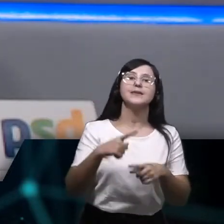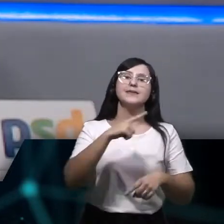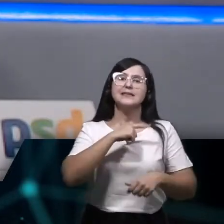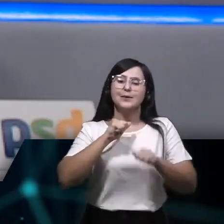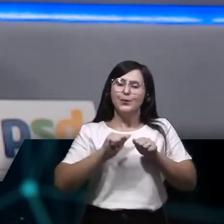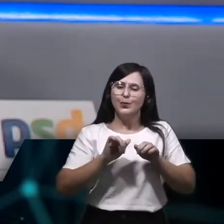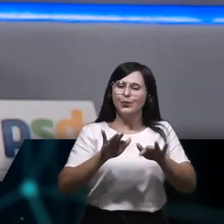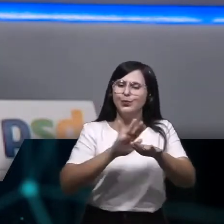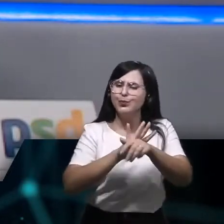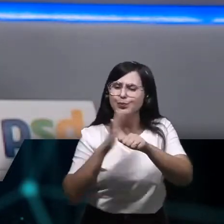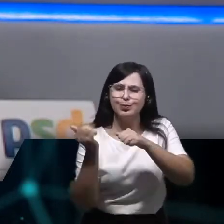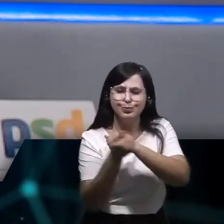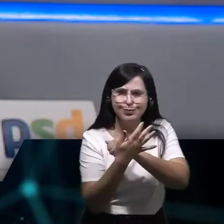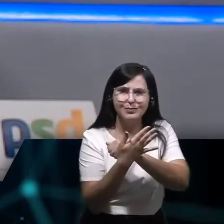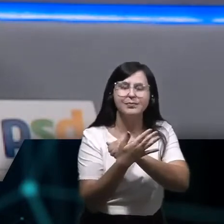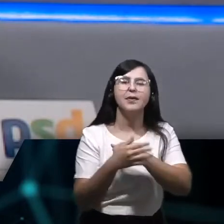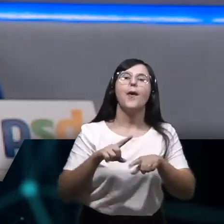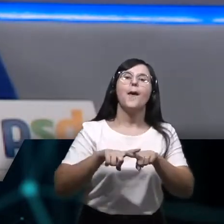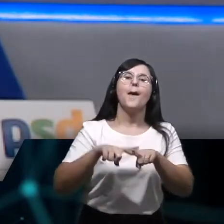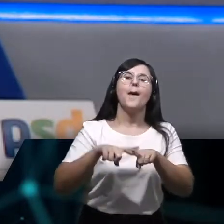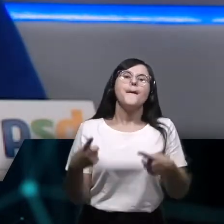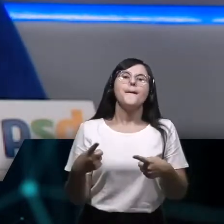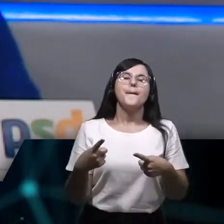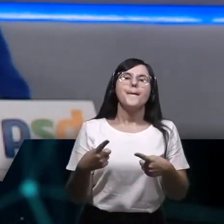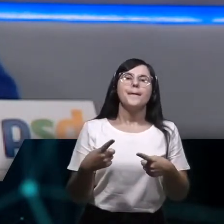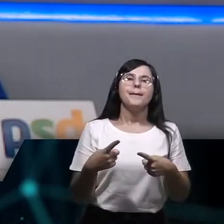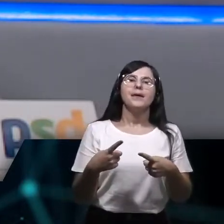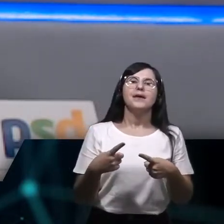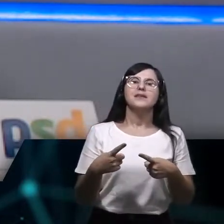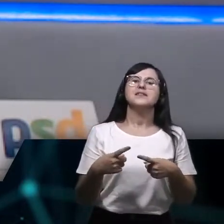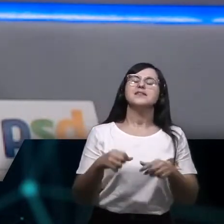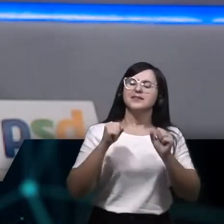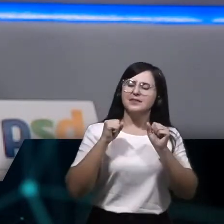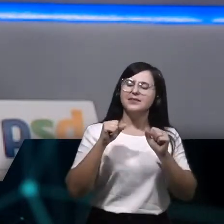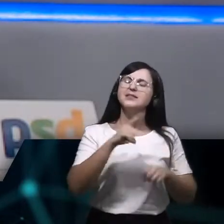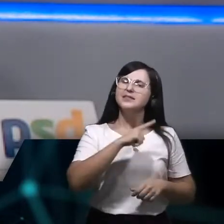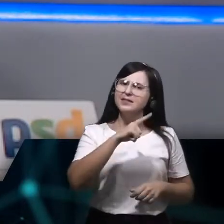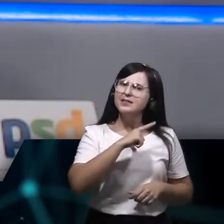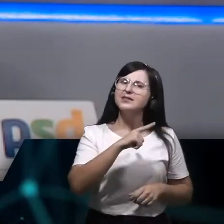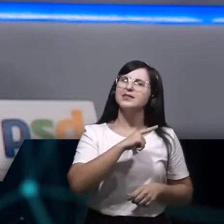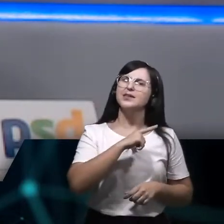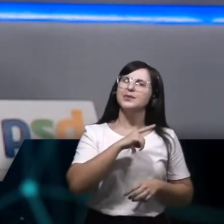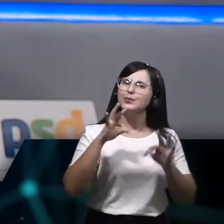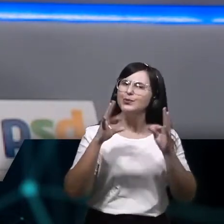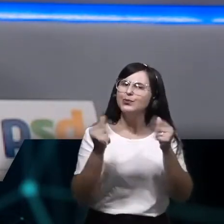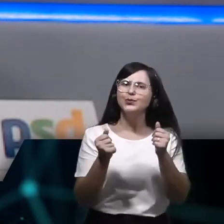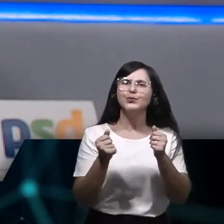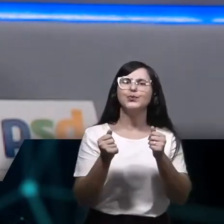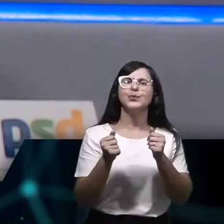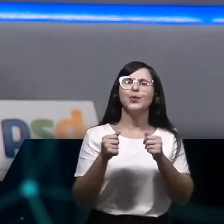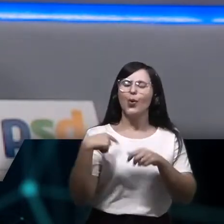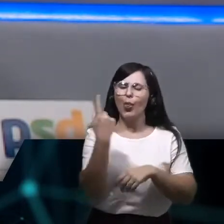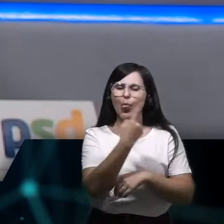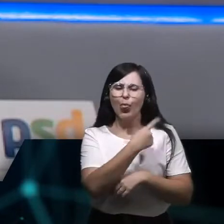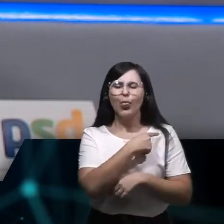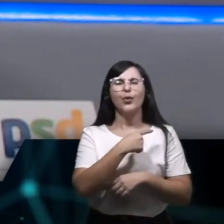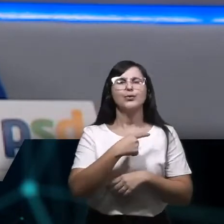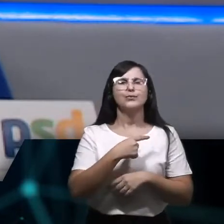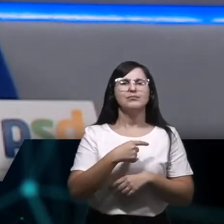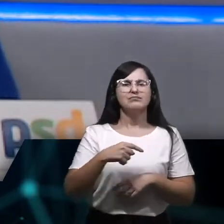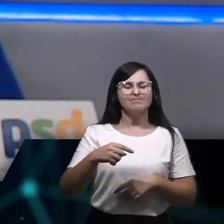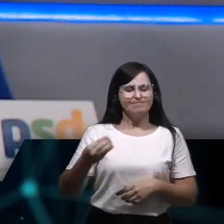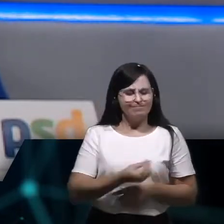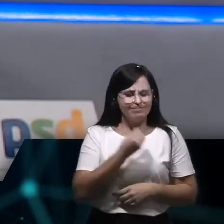pandemia, apesar do seu deputado não ter mandado um centavo para a pandemia, mas nós enfrentamos a pandemia de